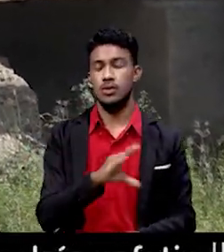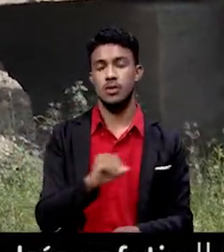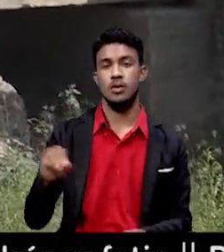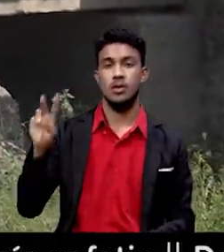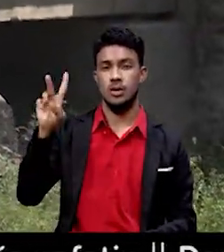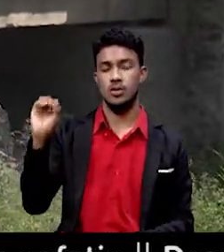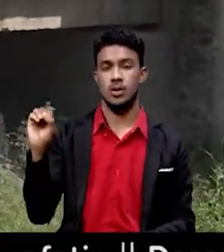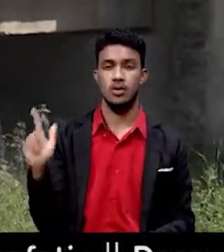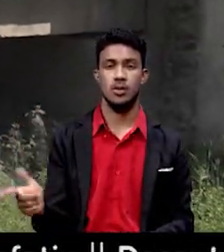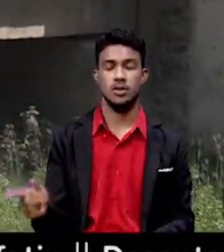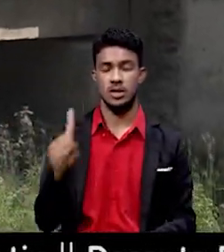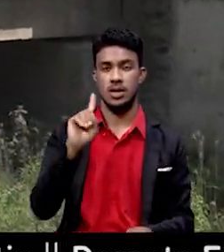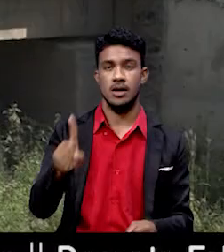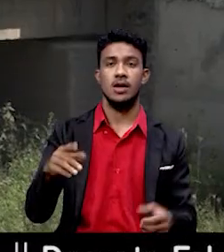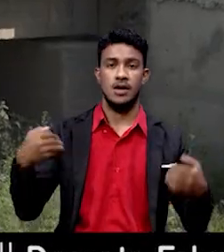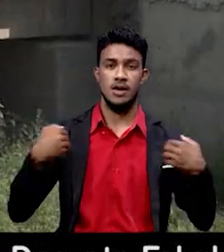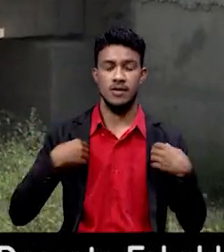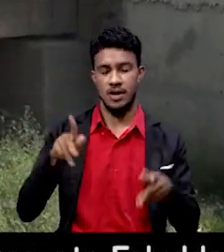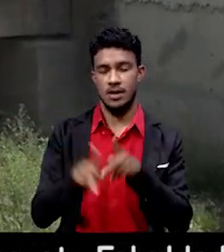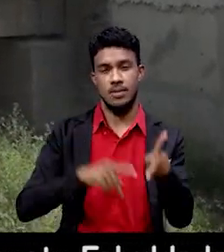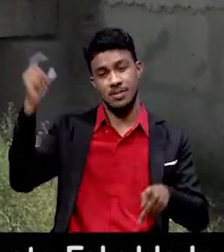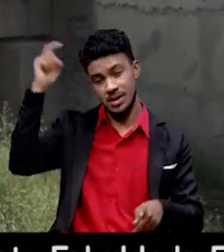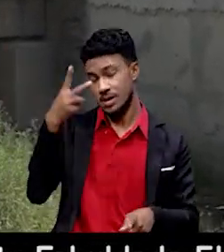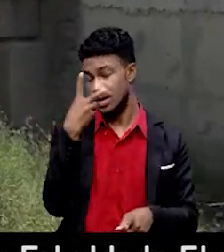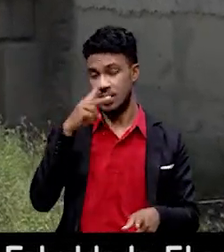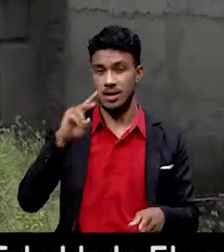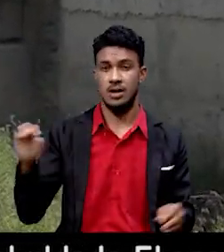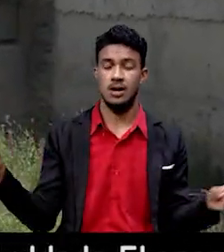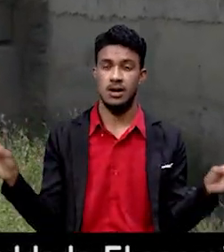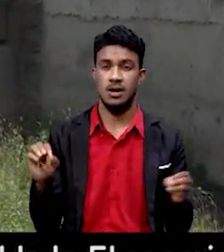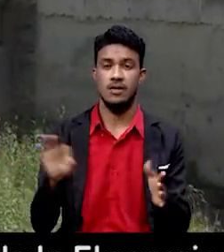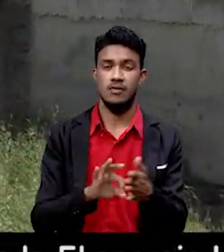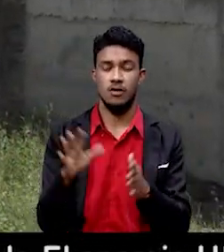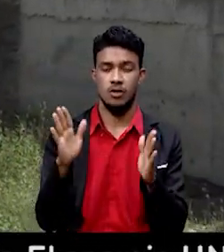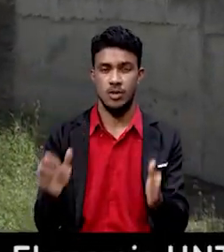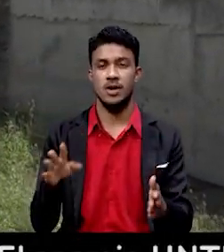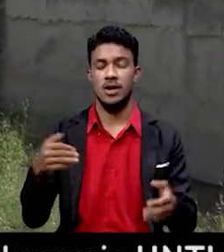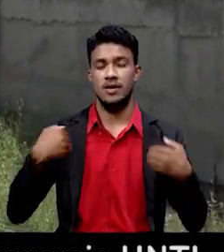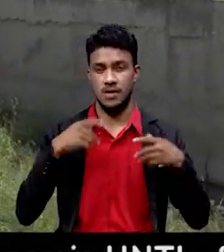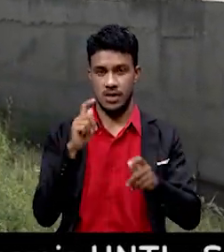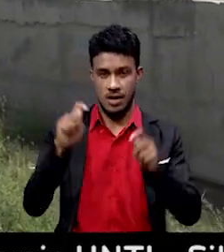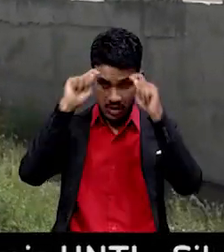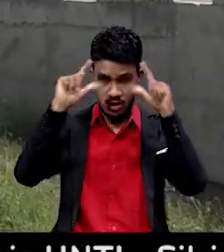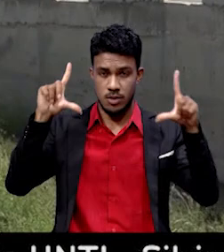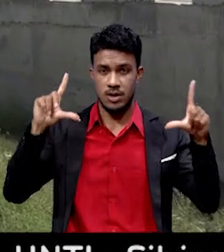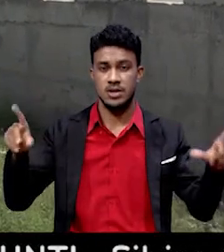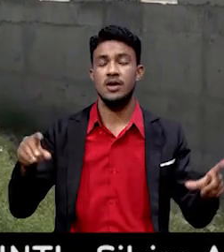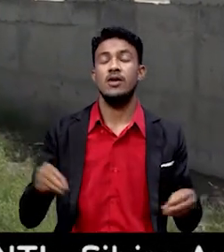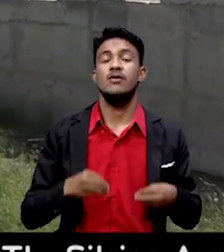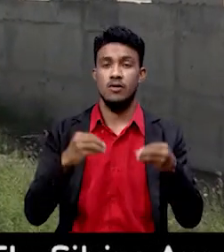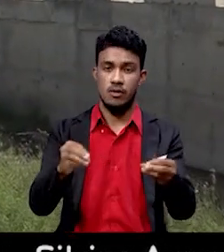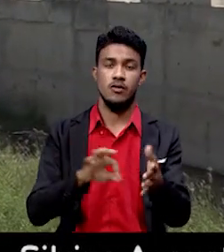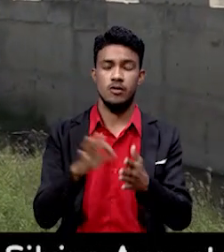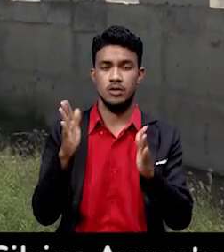ida. Tui direção meteorologia, la Niña la forma kamosu iha timor, maibe prosesu forma saun tomak, akontese